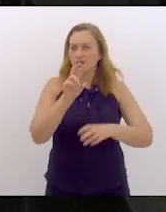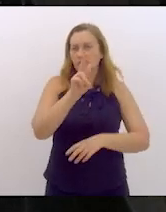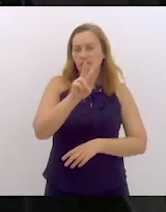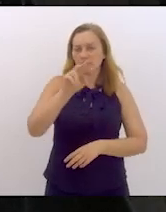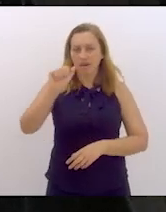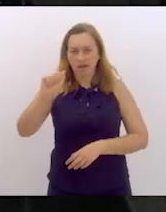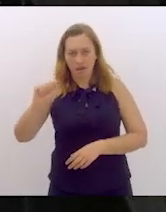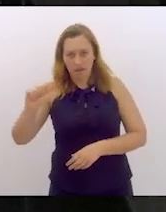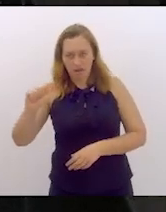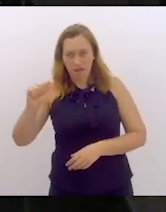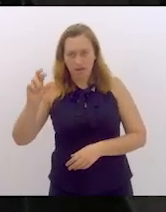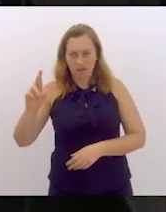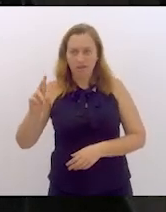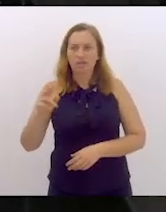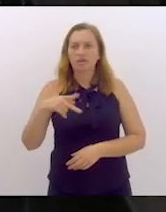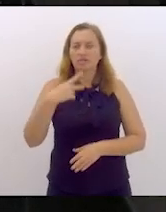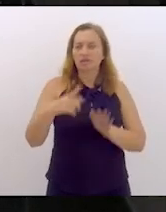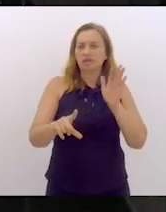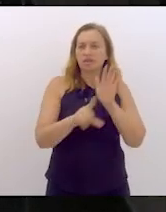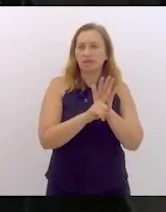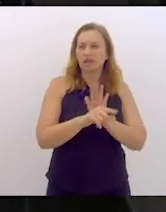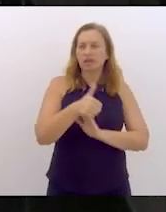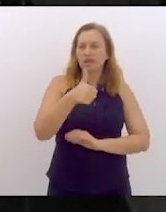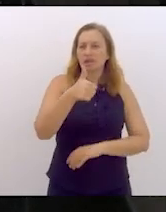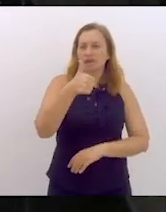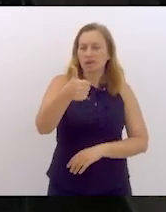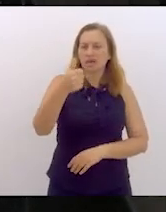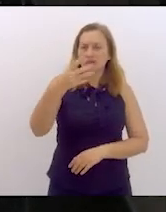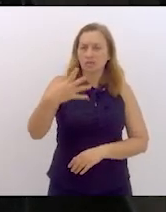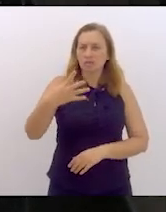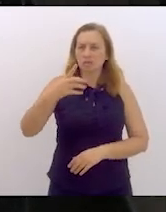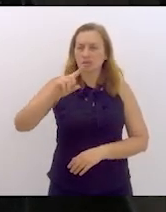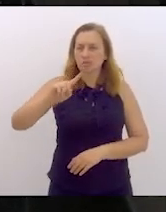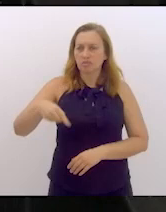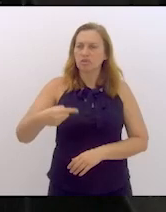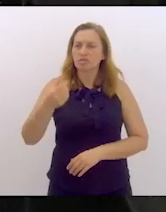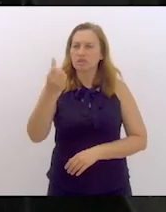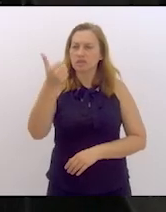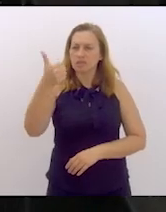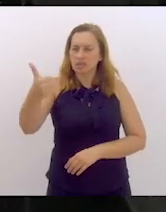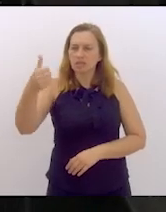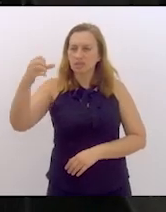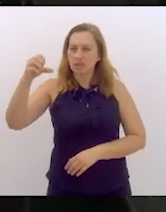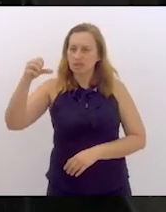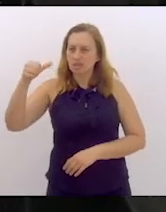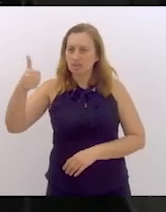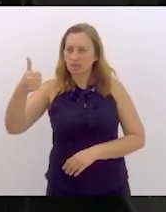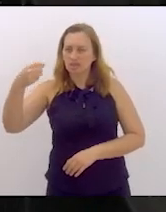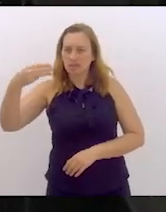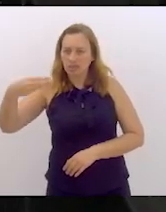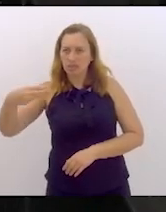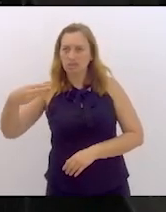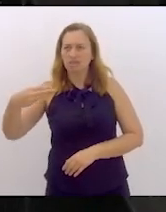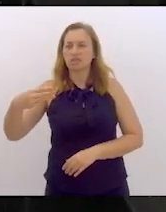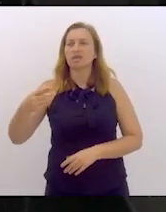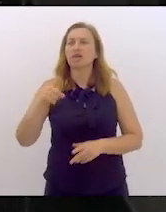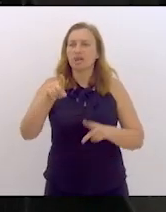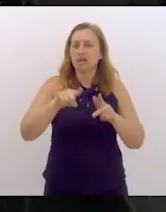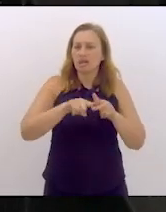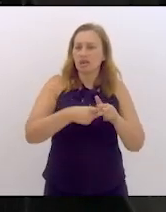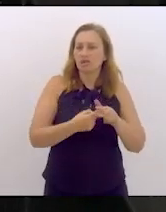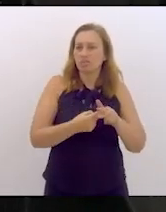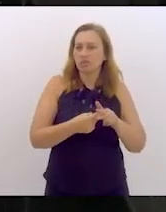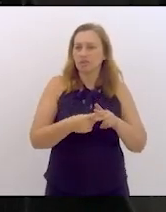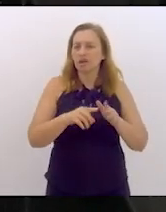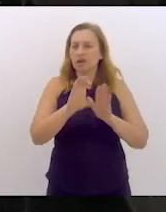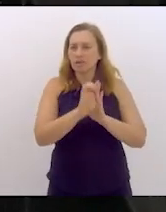é que a mencionada na lei federal quatro 14113 de Vinte e Cinco de dezembro 2023 rolamento